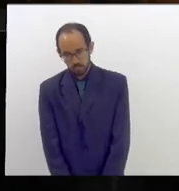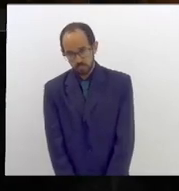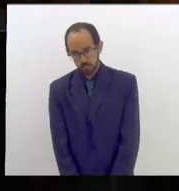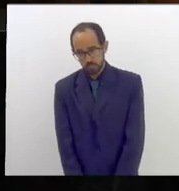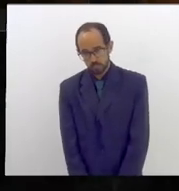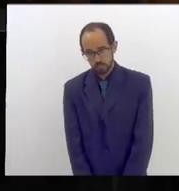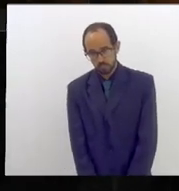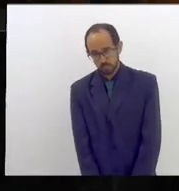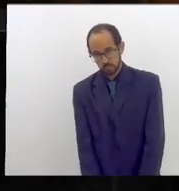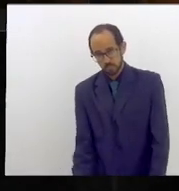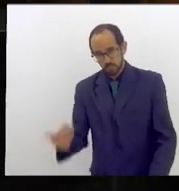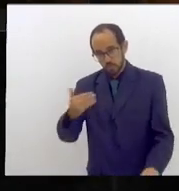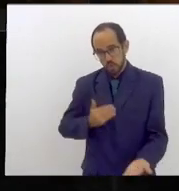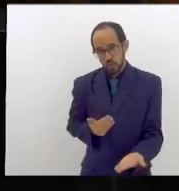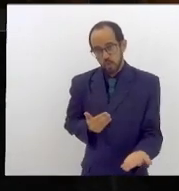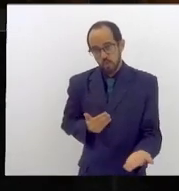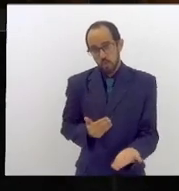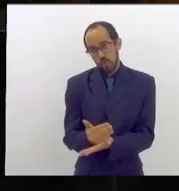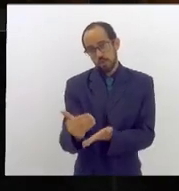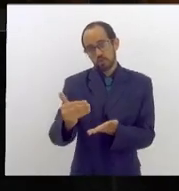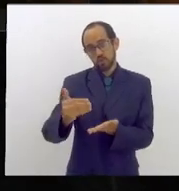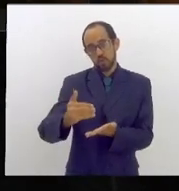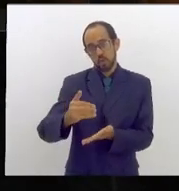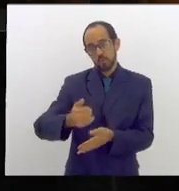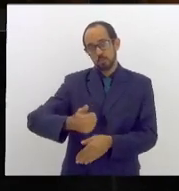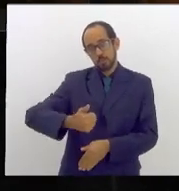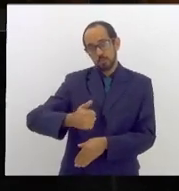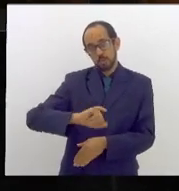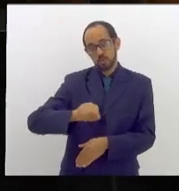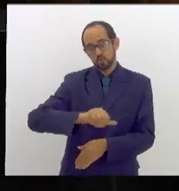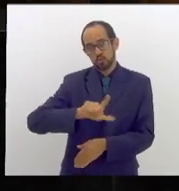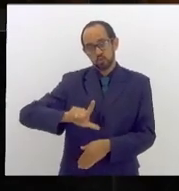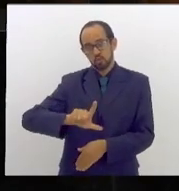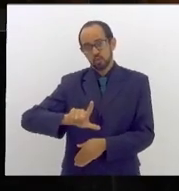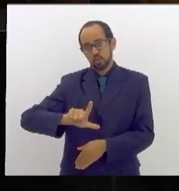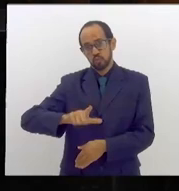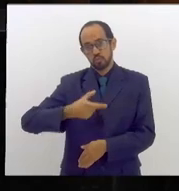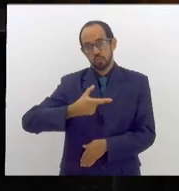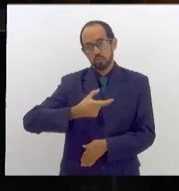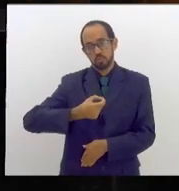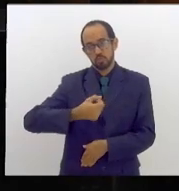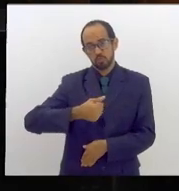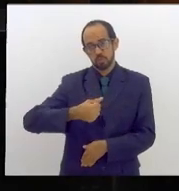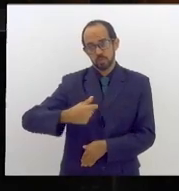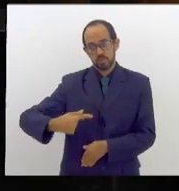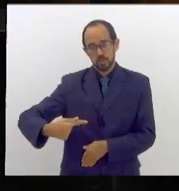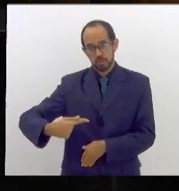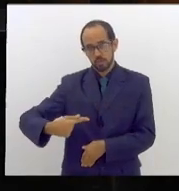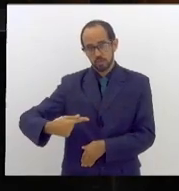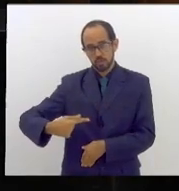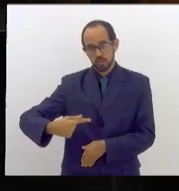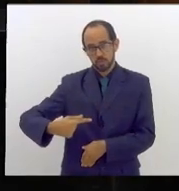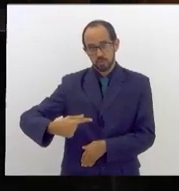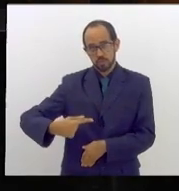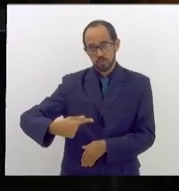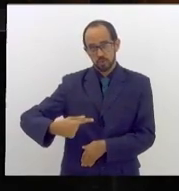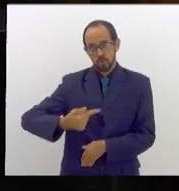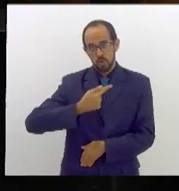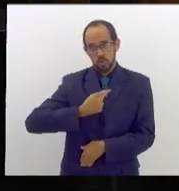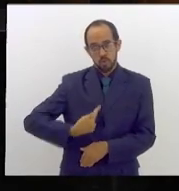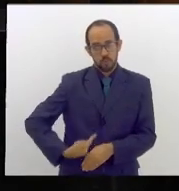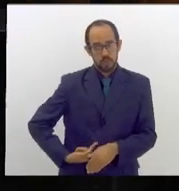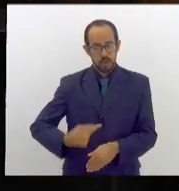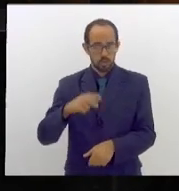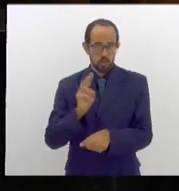e começou a vigorar em primeiro de julho de 17 o que fez o governador de plantão